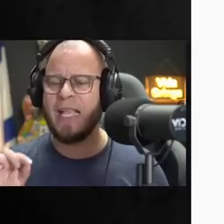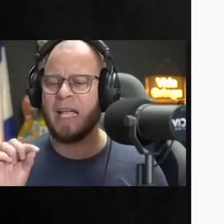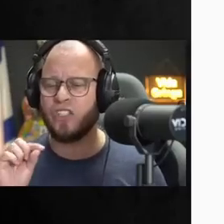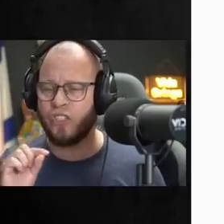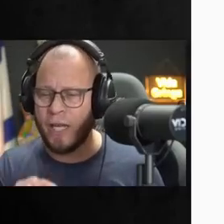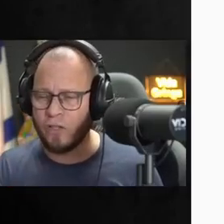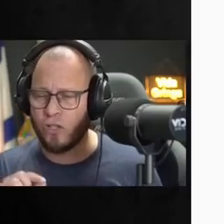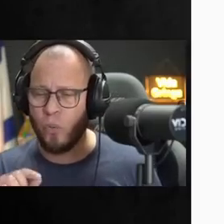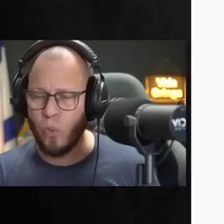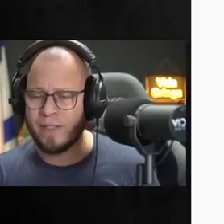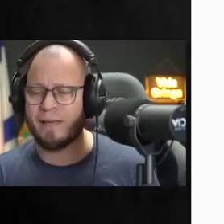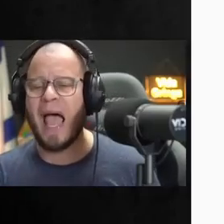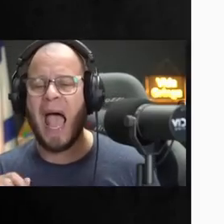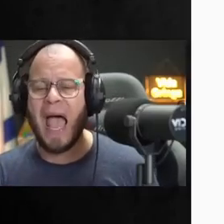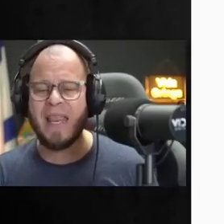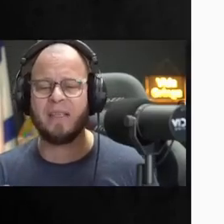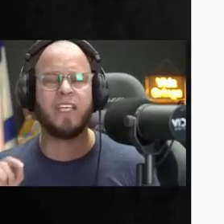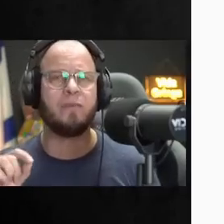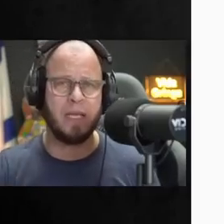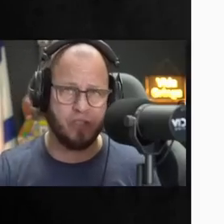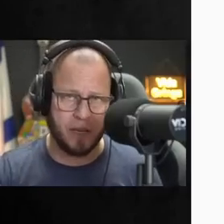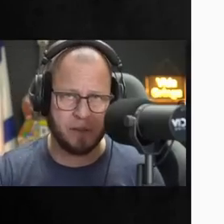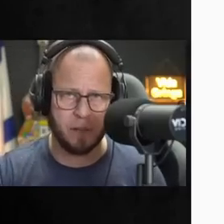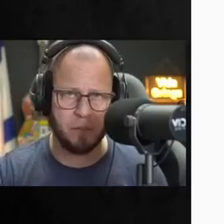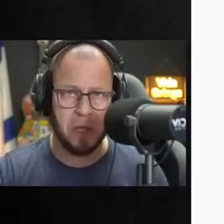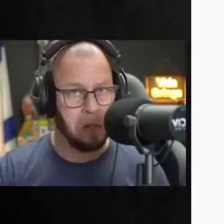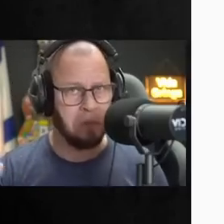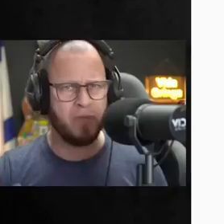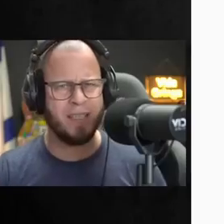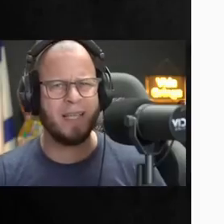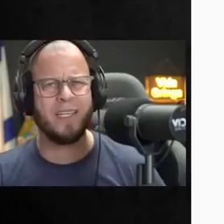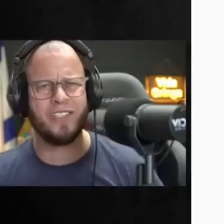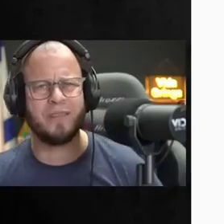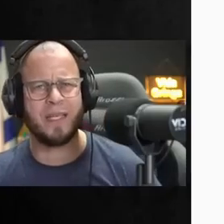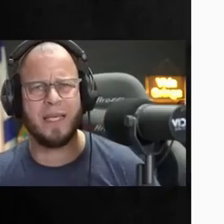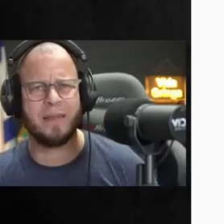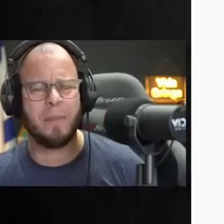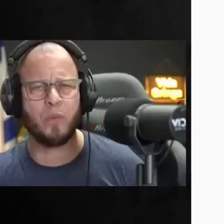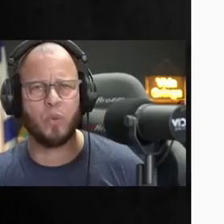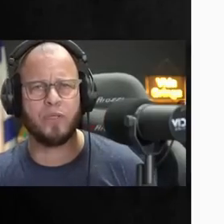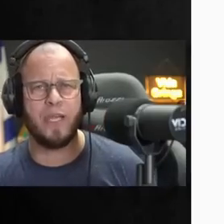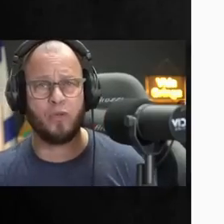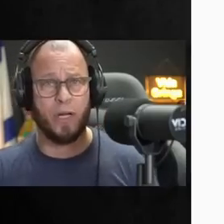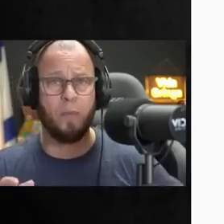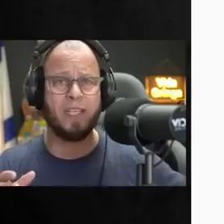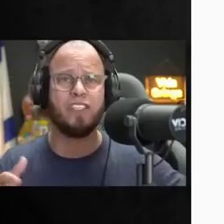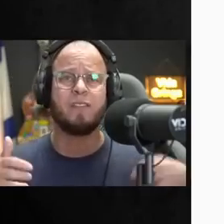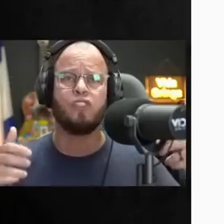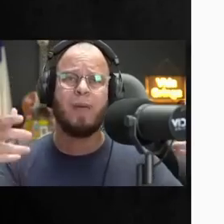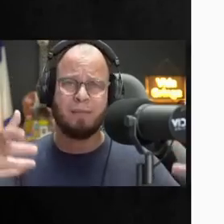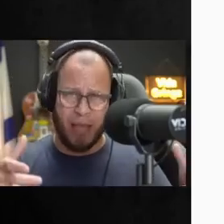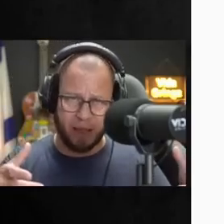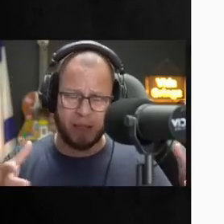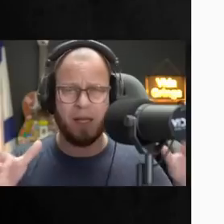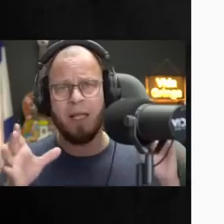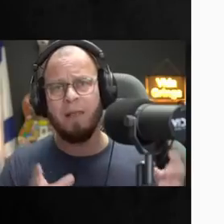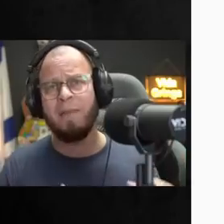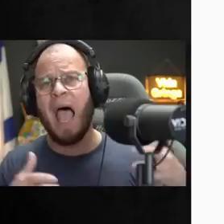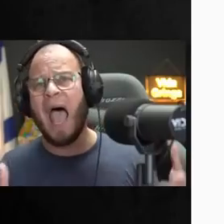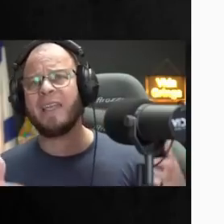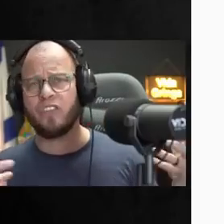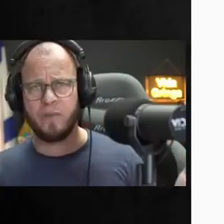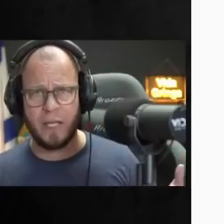que a gente usa na área de inteligência Você acredita que ele tá maluco de vez ou realmente existe uma técnica